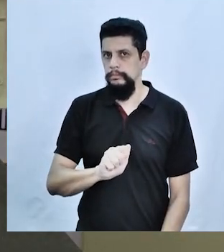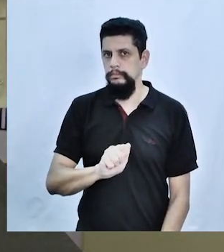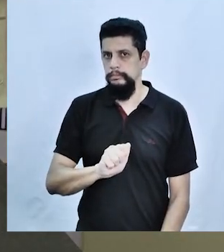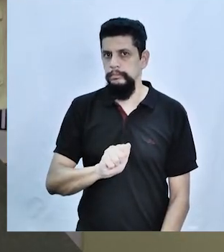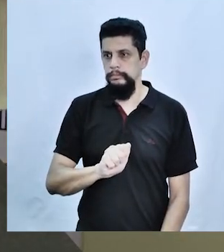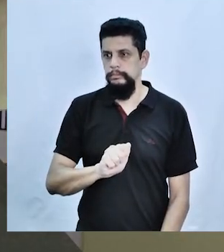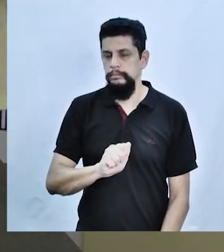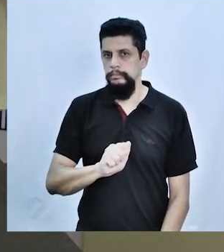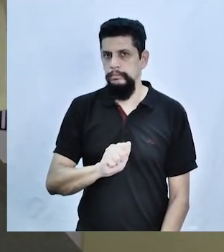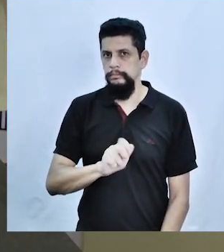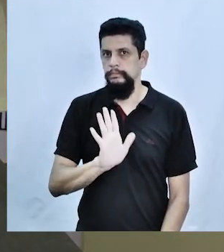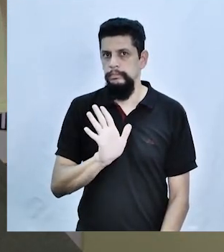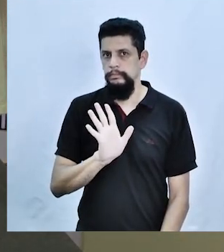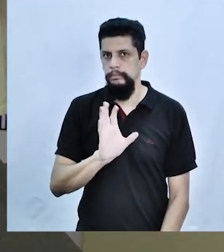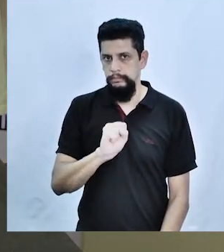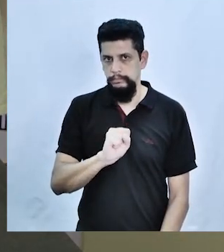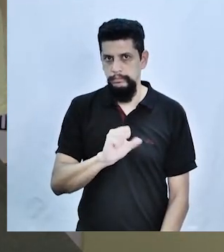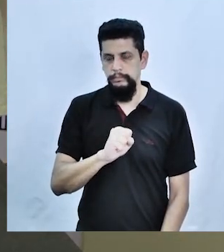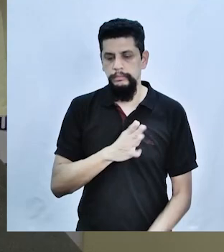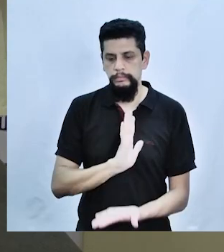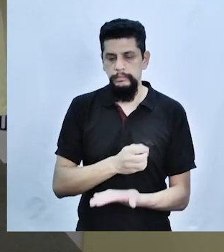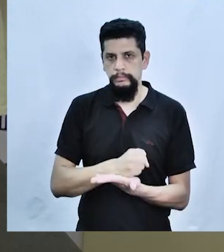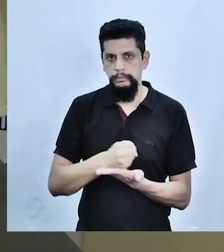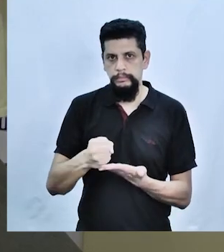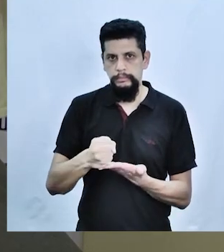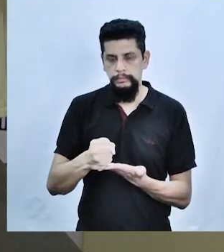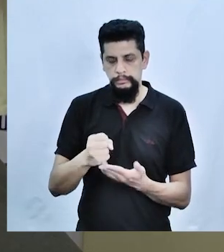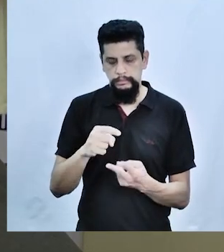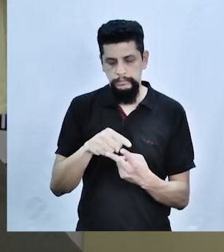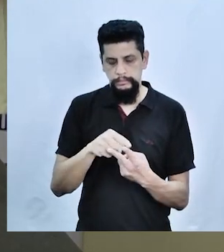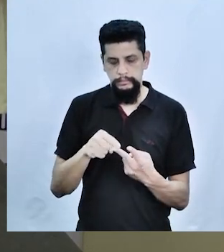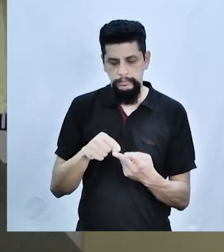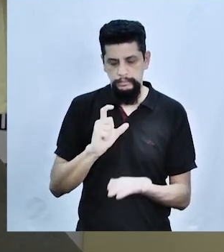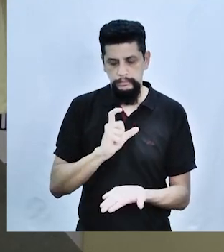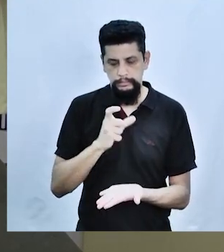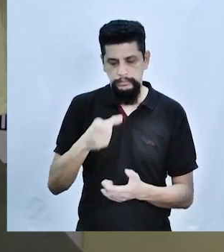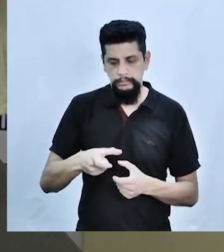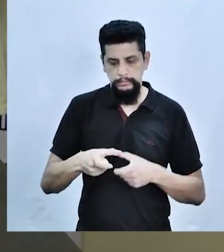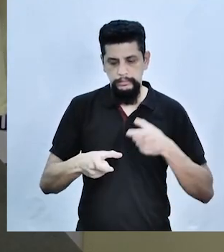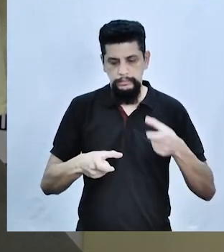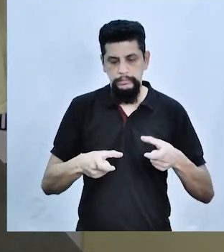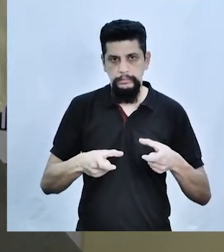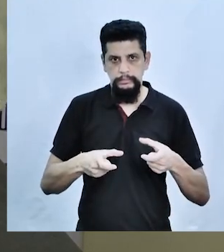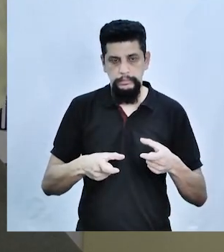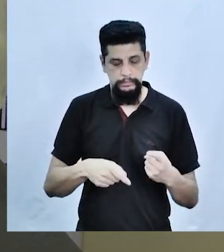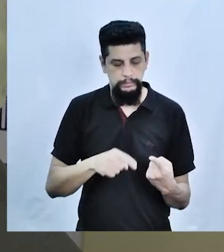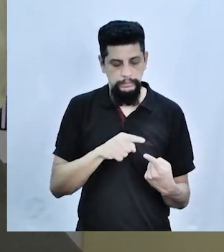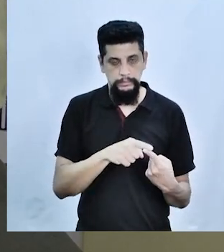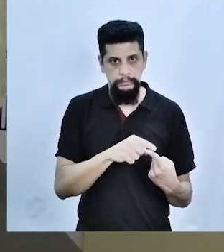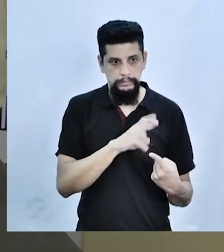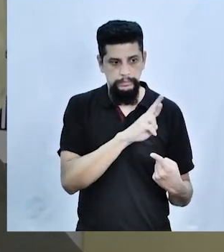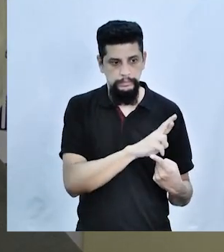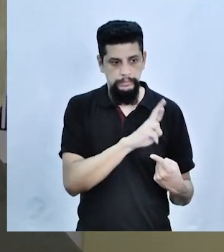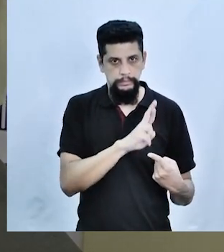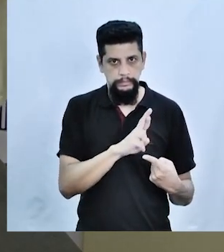Rua. O S já foi. O S já foi. Agora nós temos duas fichinhas. Uma tem dois R's. Isso. E a